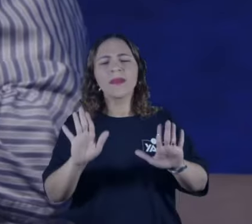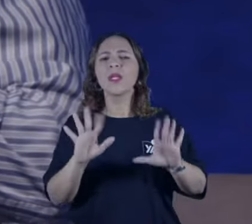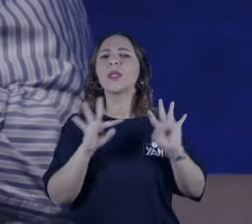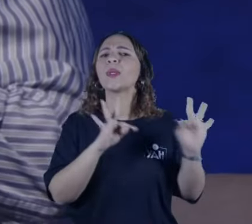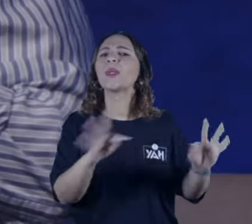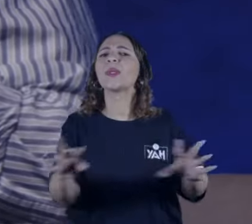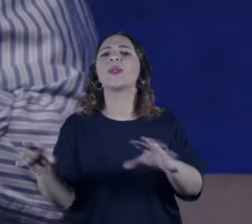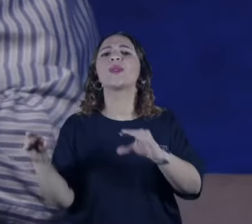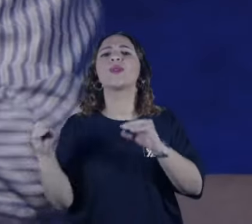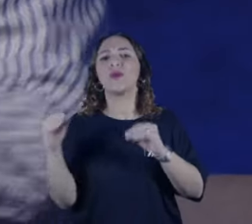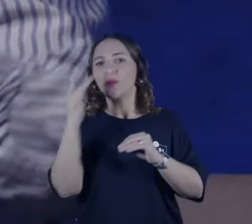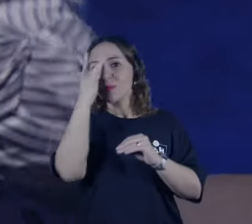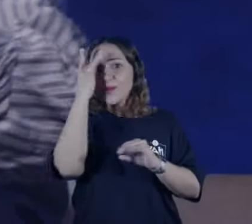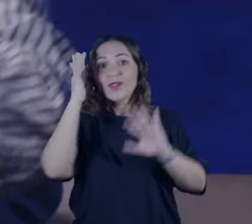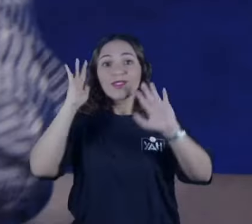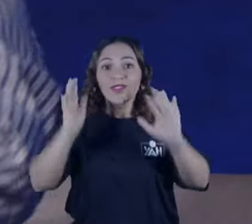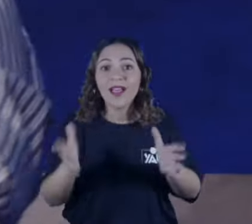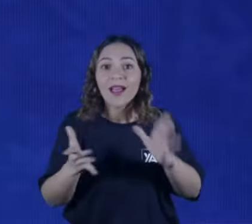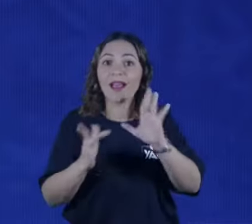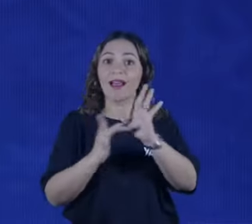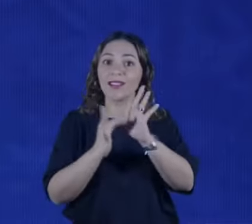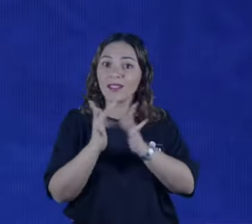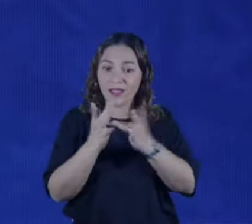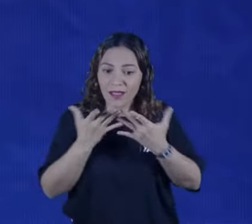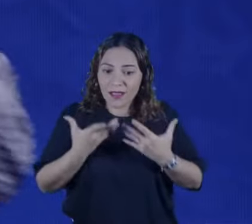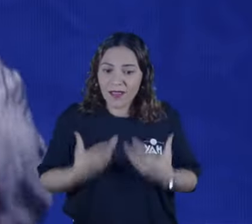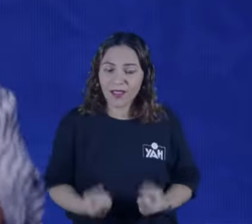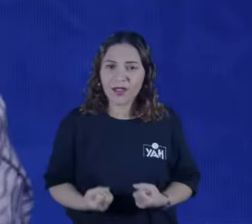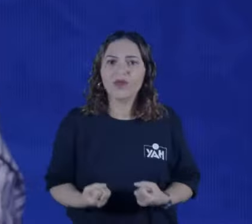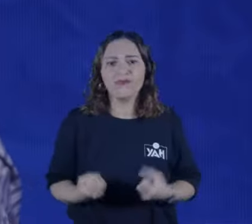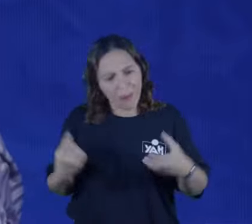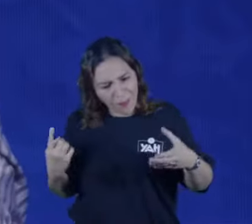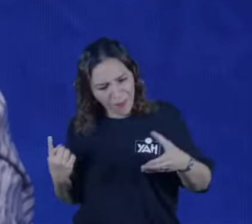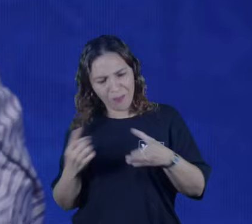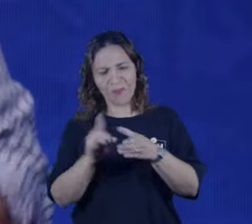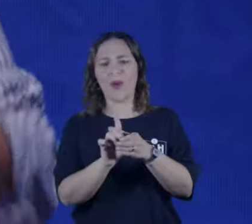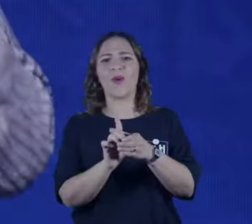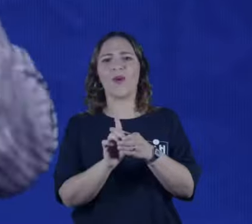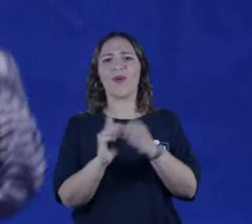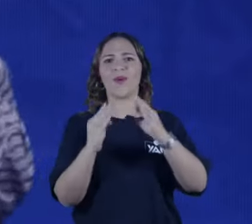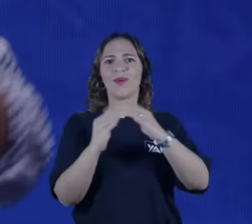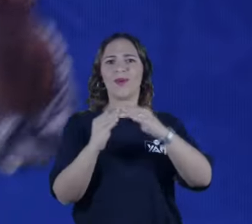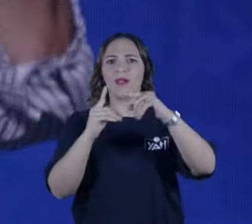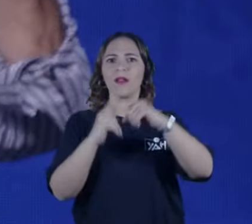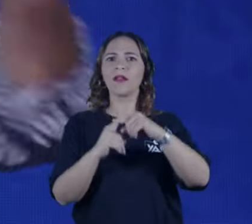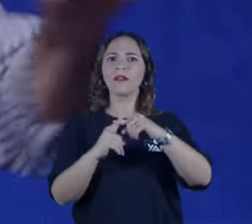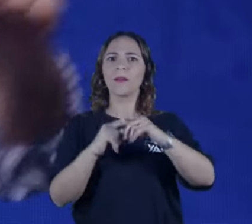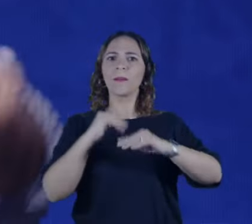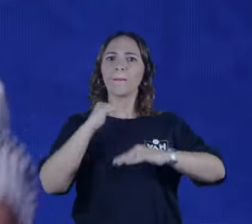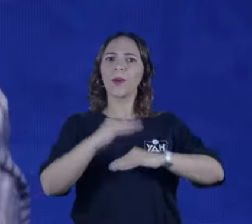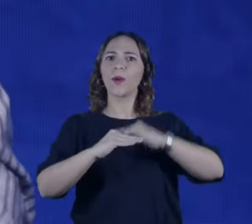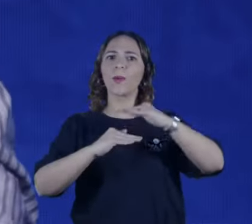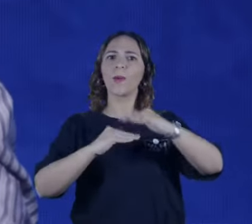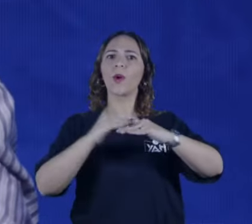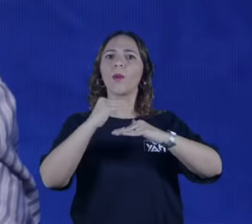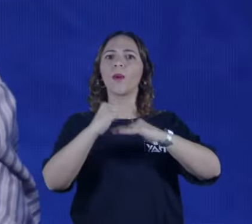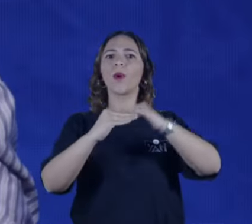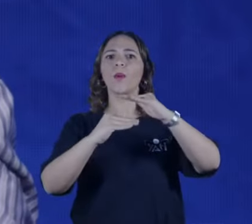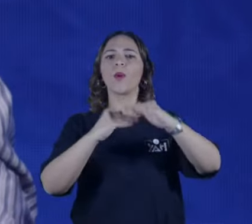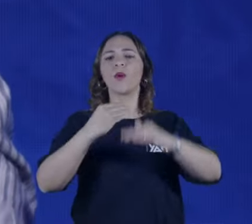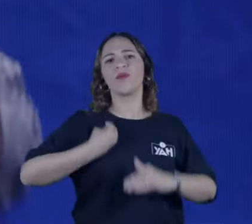todos os que se converteram e fazem parte do corpo de Cristo, crescem